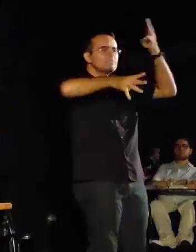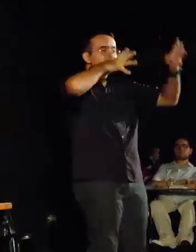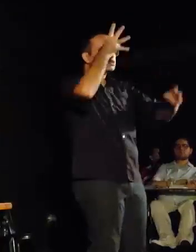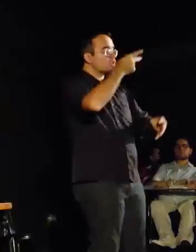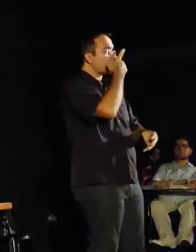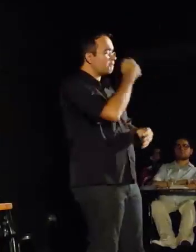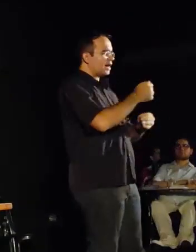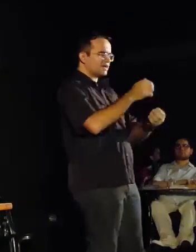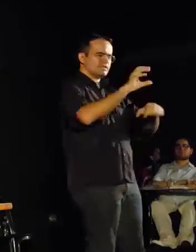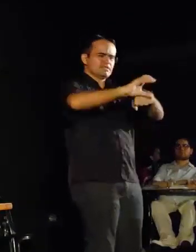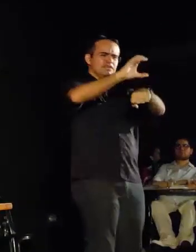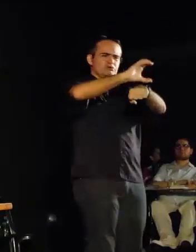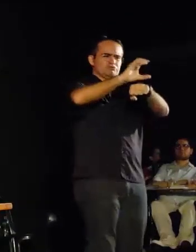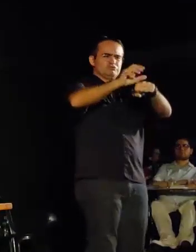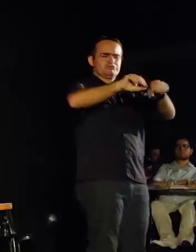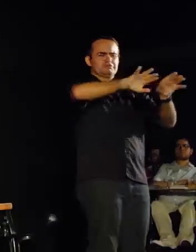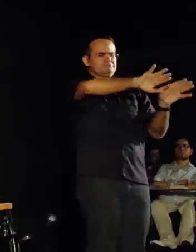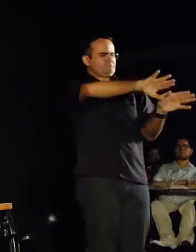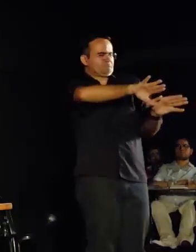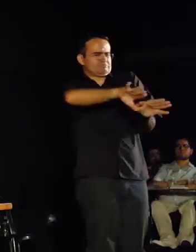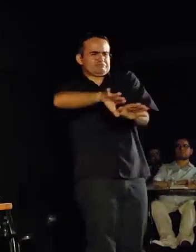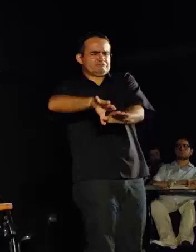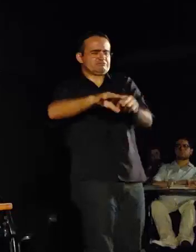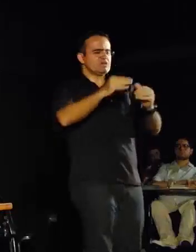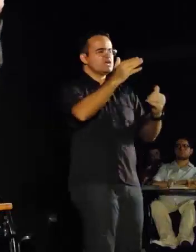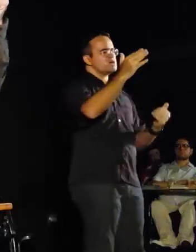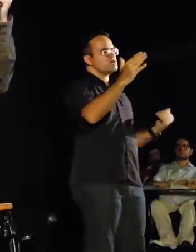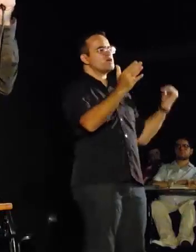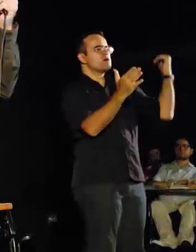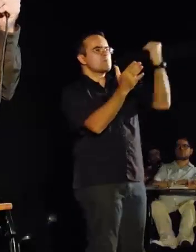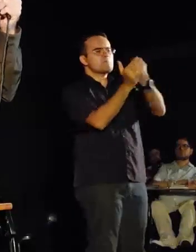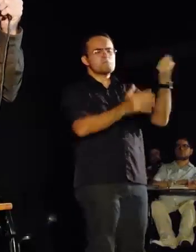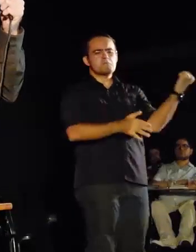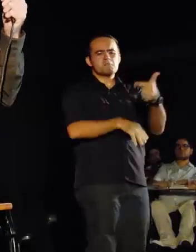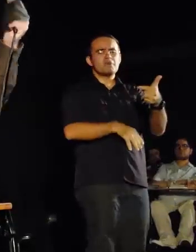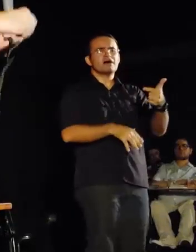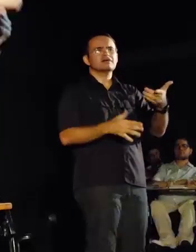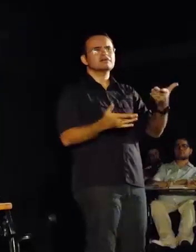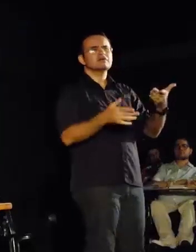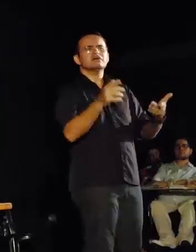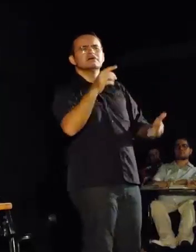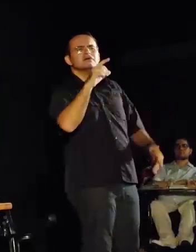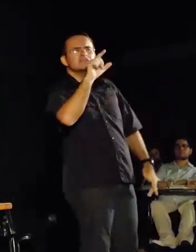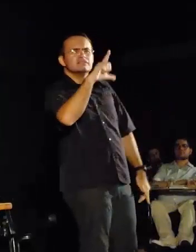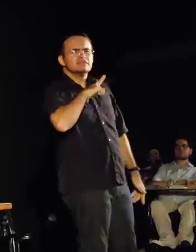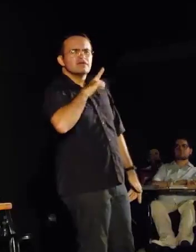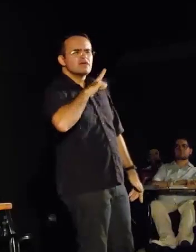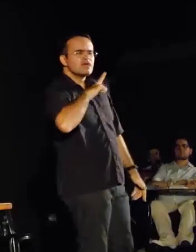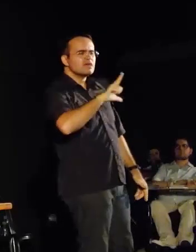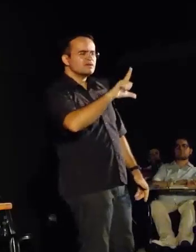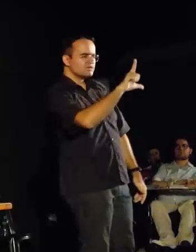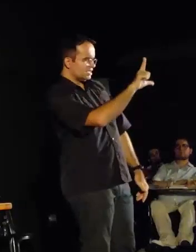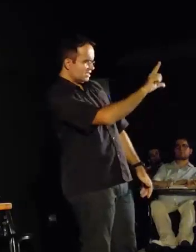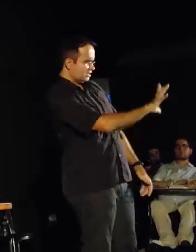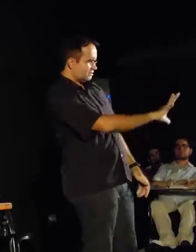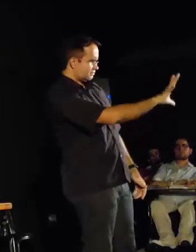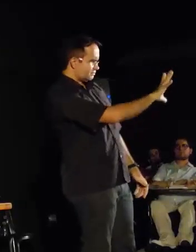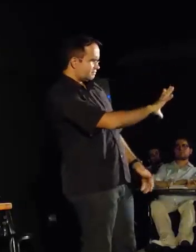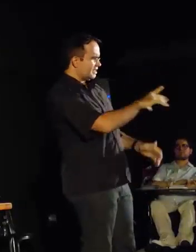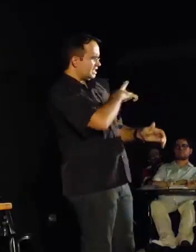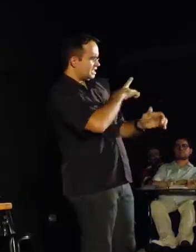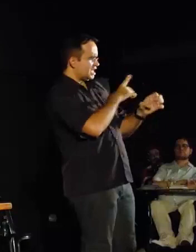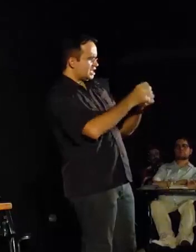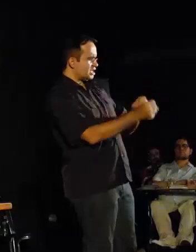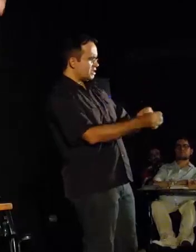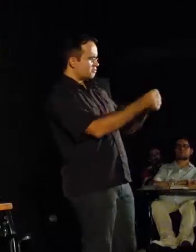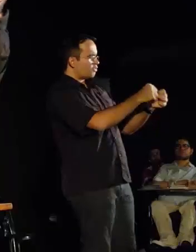lei. Tá? Como que se fosse o caso de criar essa ilusão de que ao menos um tem um poder